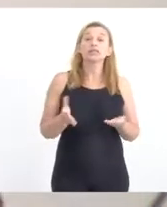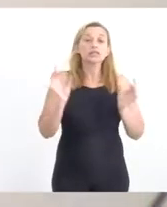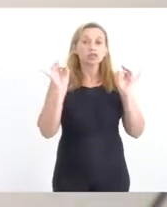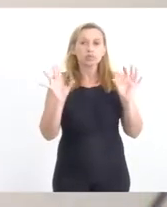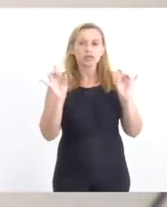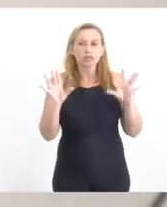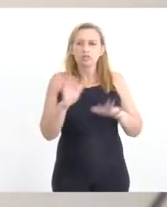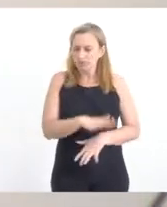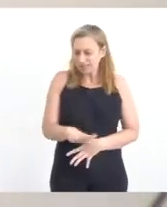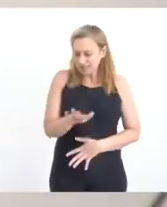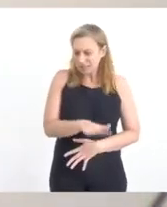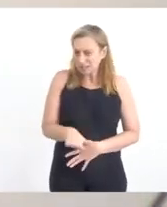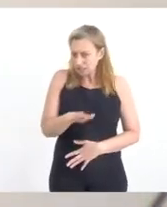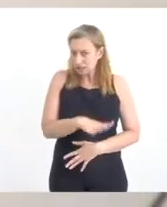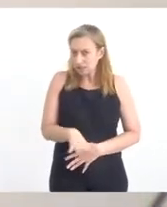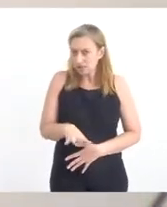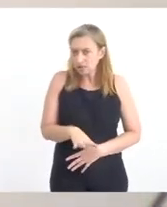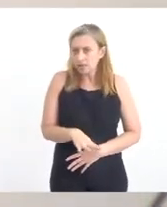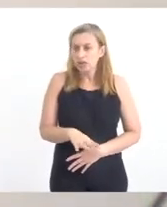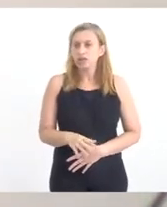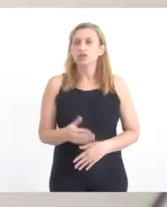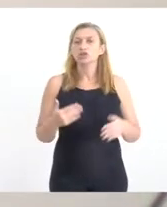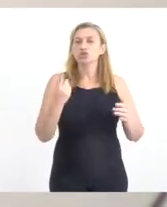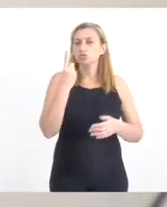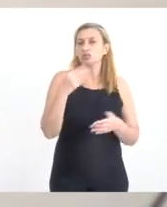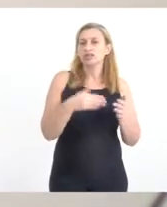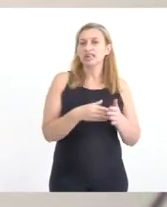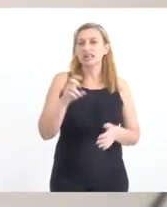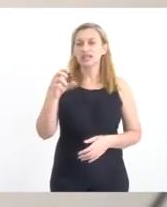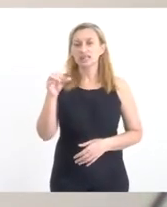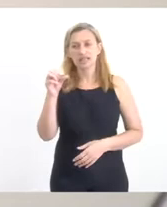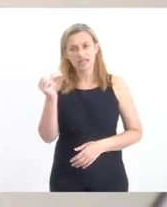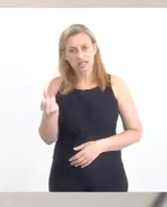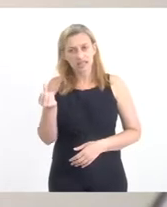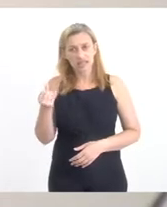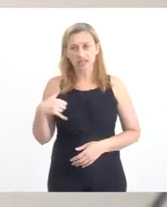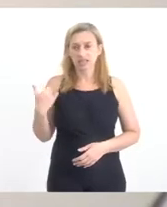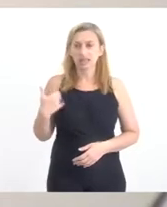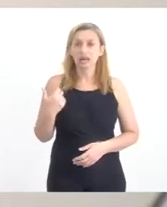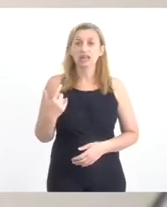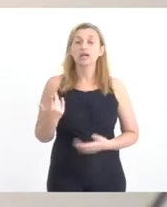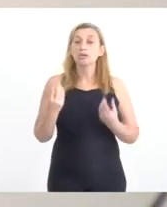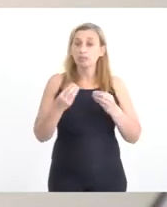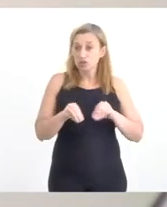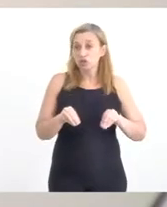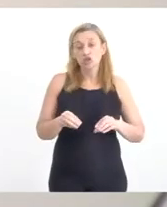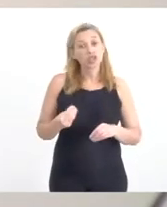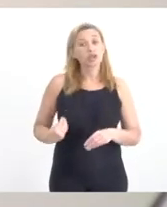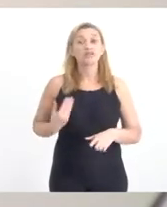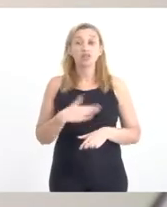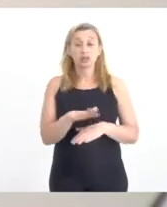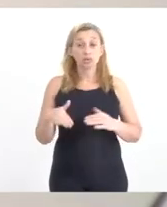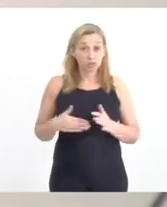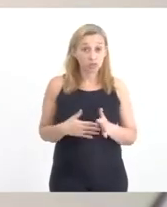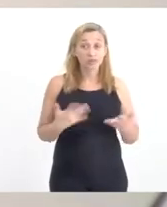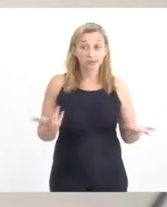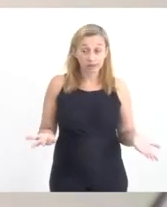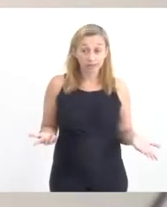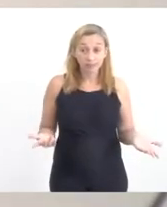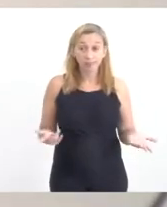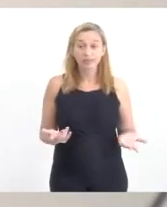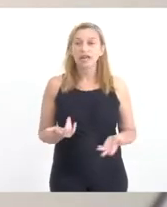especialmente para as crianças de 1 a 6 anos é algo que afeta para o resto da vida são Chagas eternas